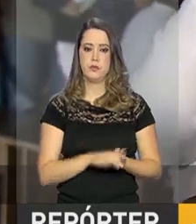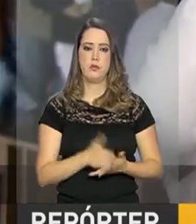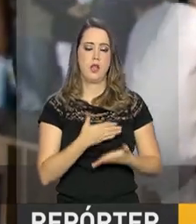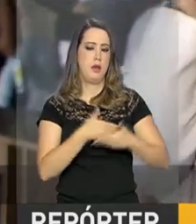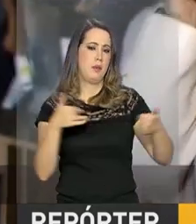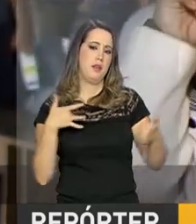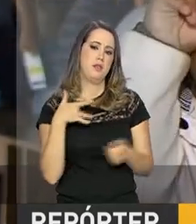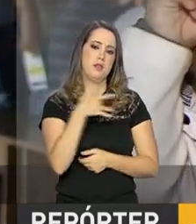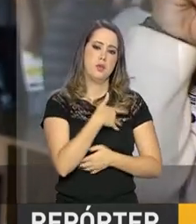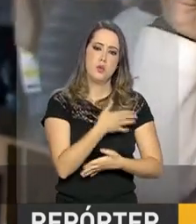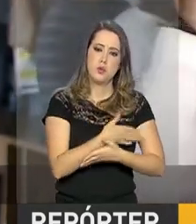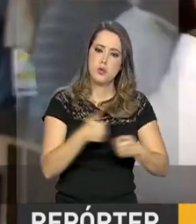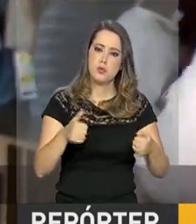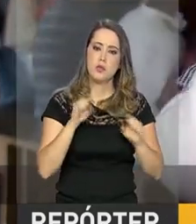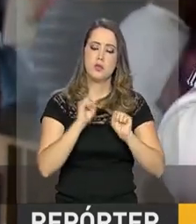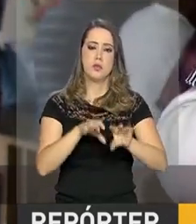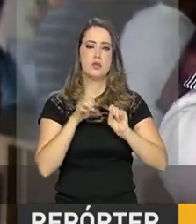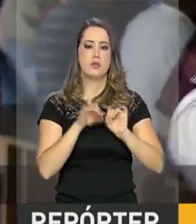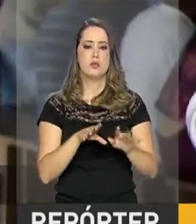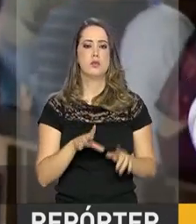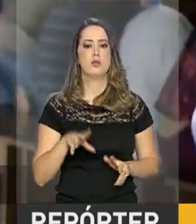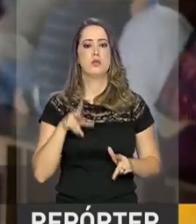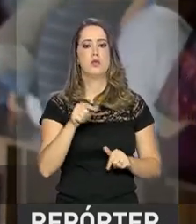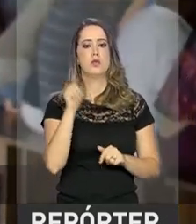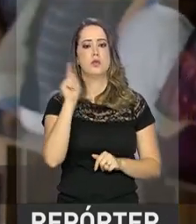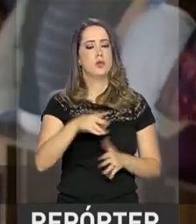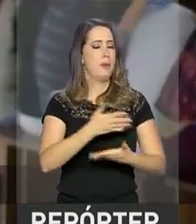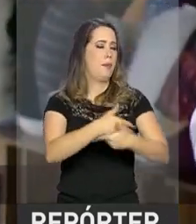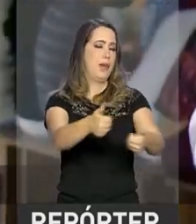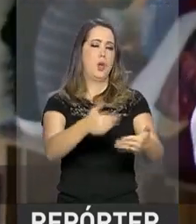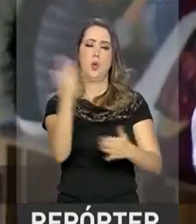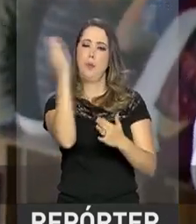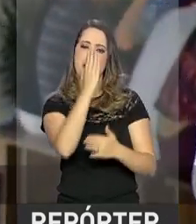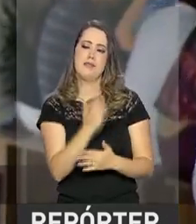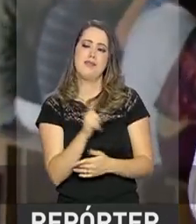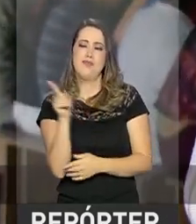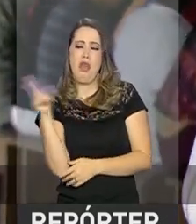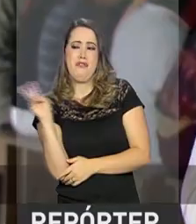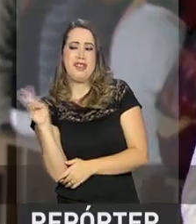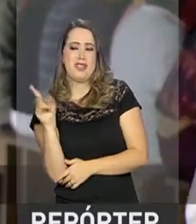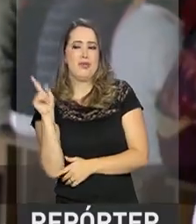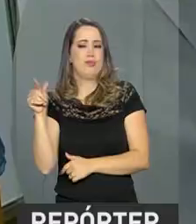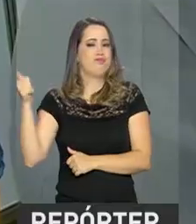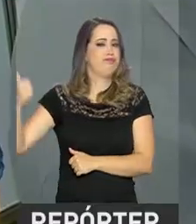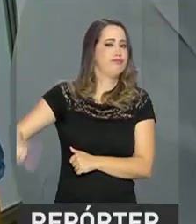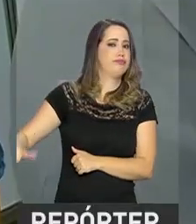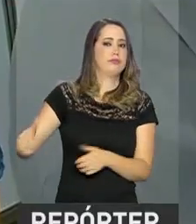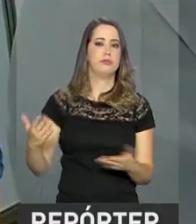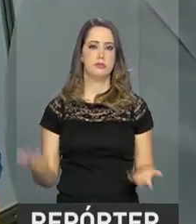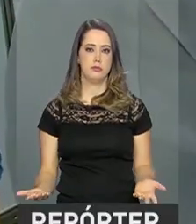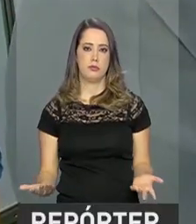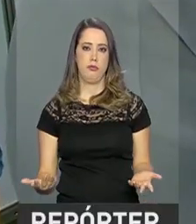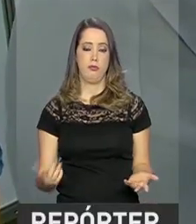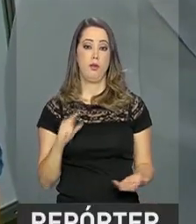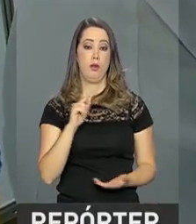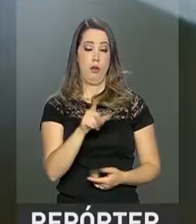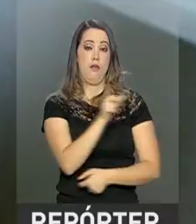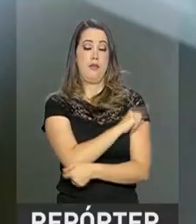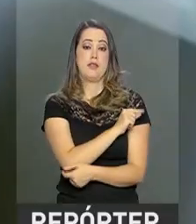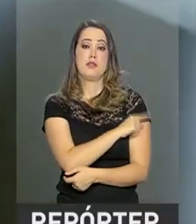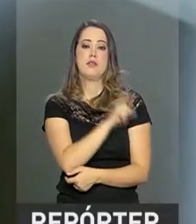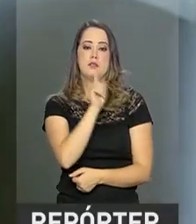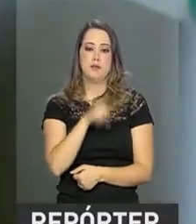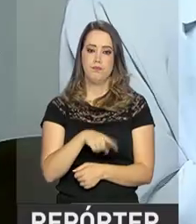é tolo melhorou e loyak brasil menciona uma escola no cinema a vacinação é um dos